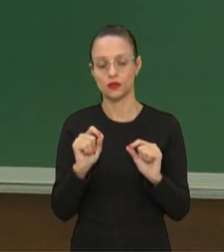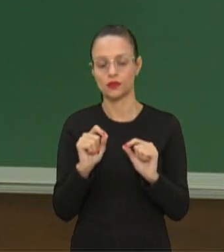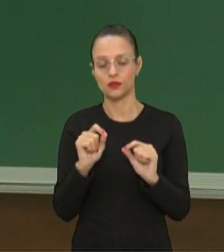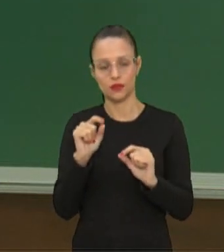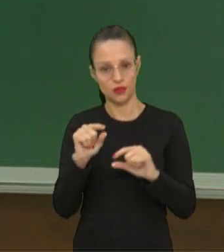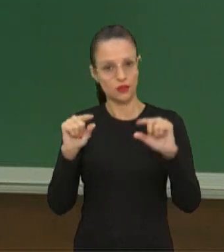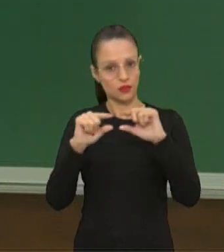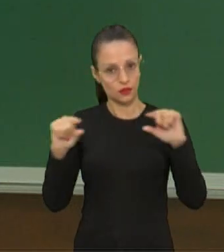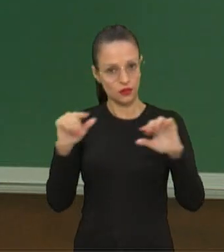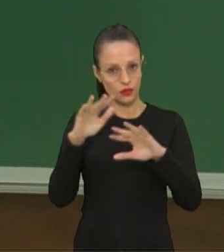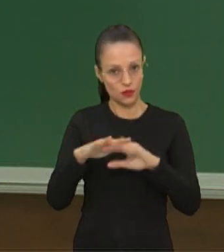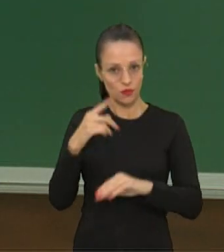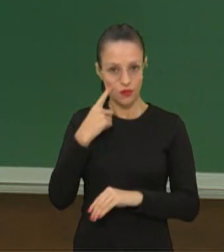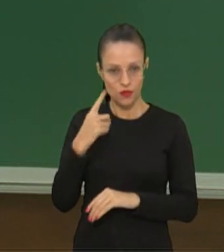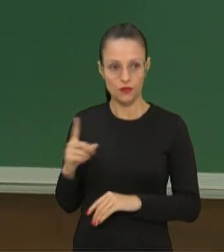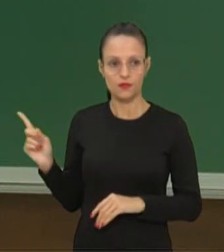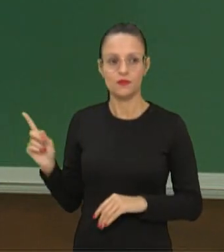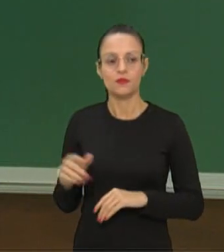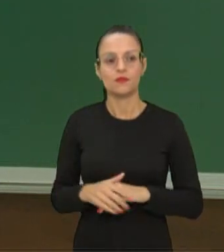nessa equação. Dá uma olhada comigo.